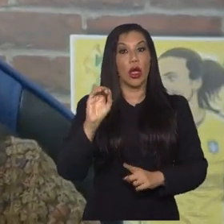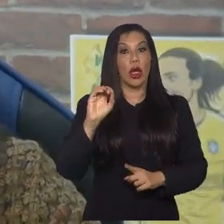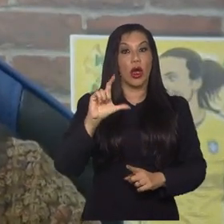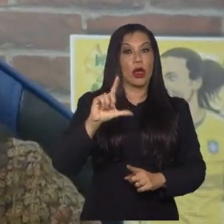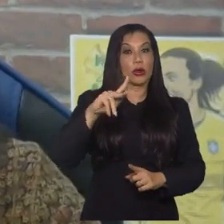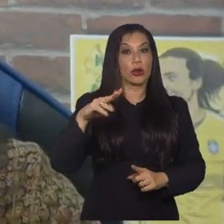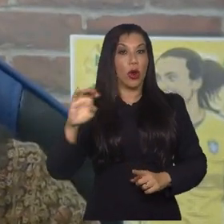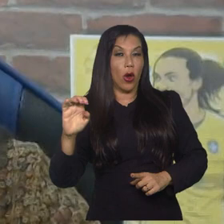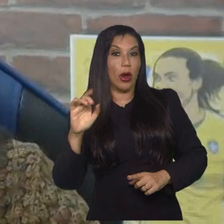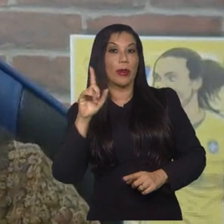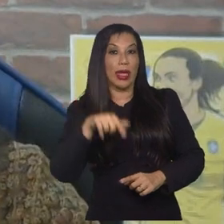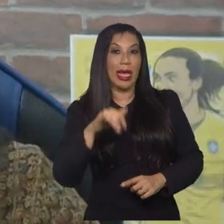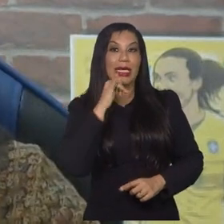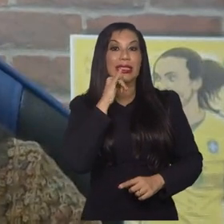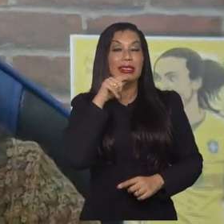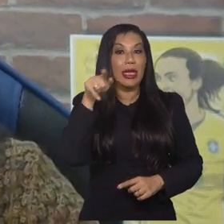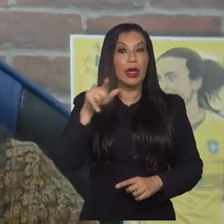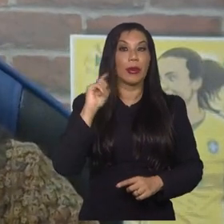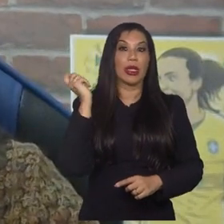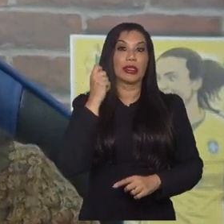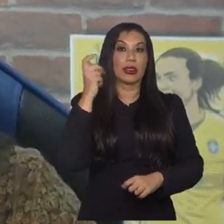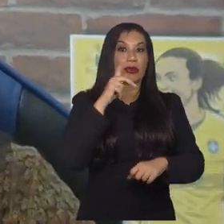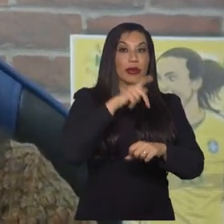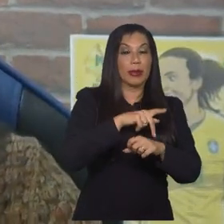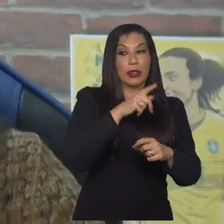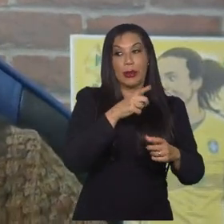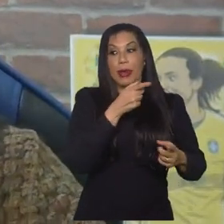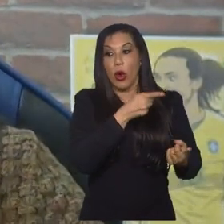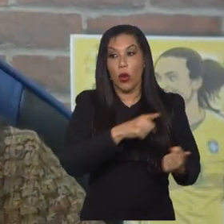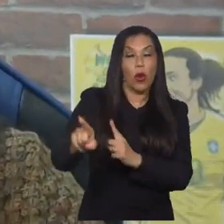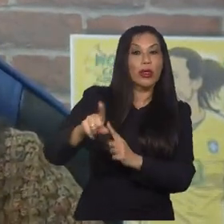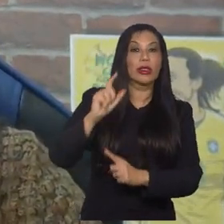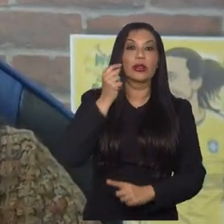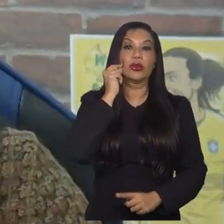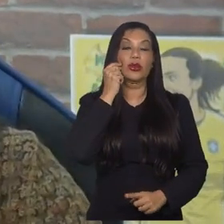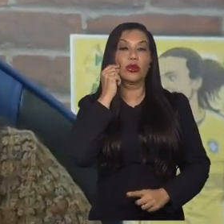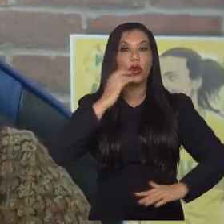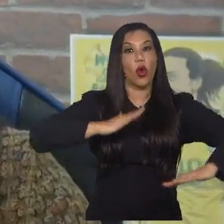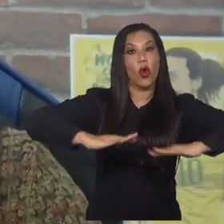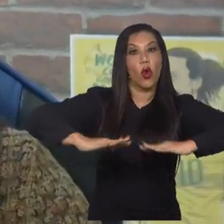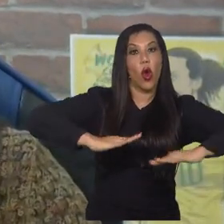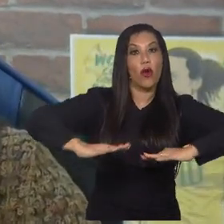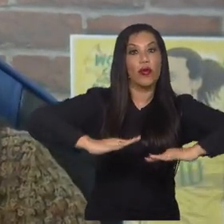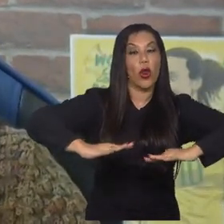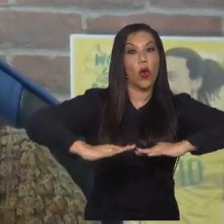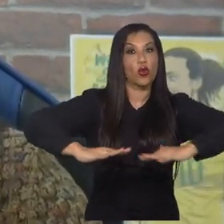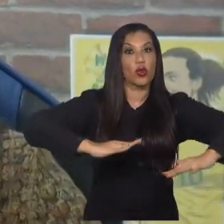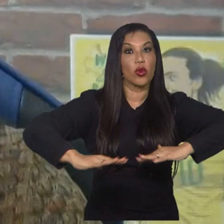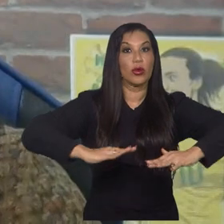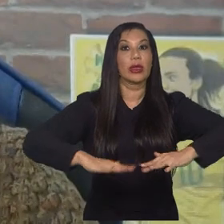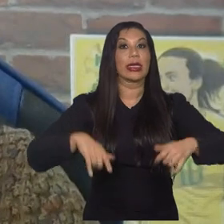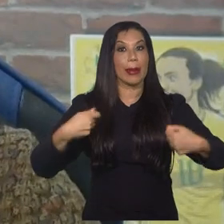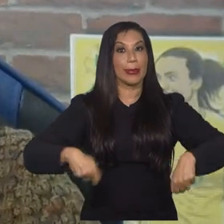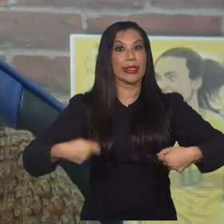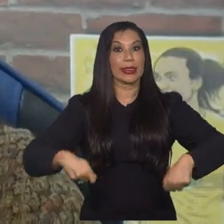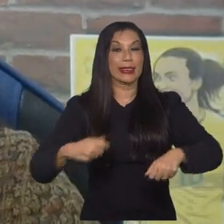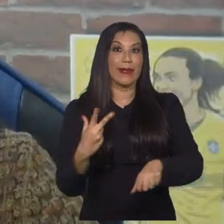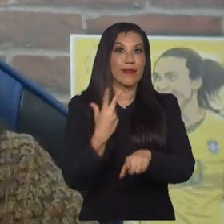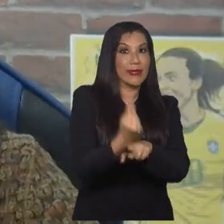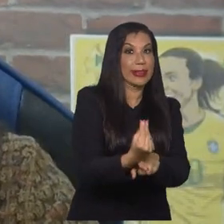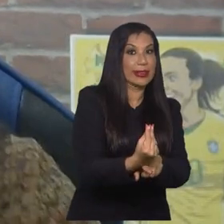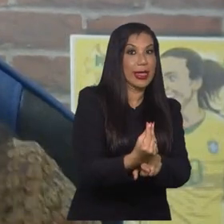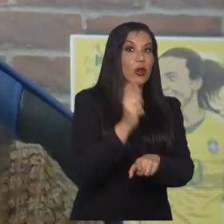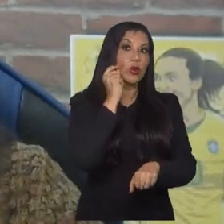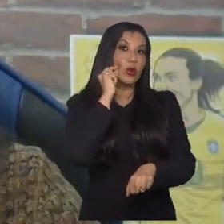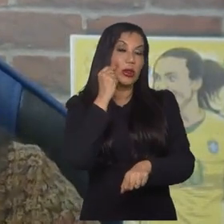utilizada pela seleção de Filipinas para agredir as Suíças, né? Esse confronto é um confronto que é necessário vencer